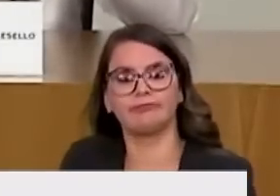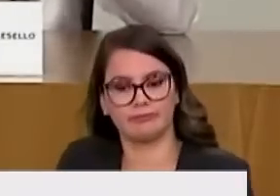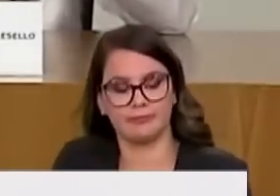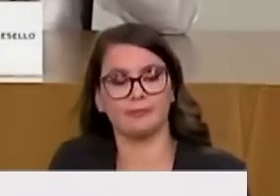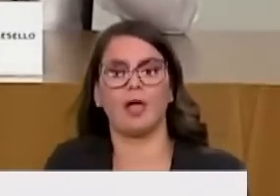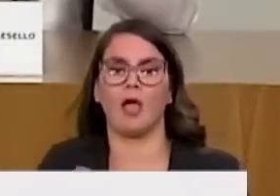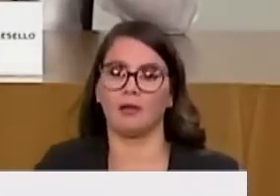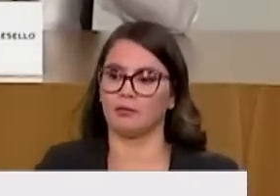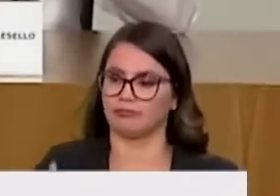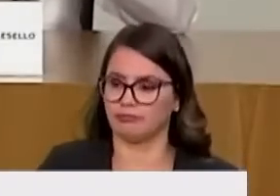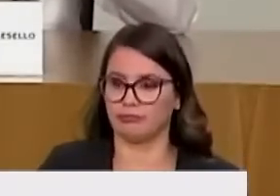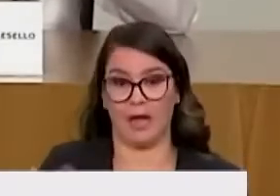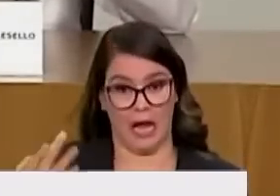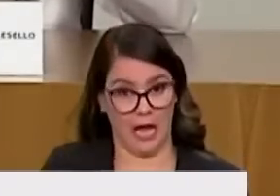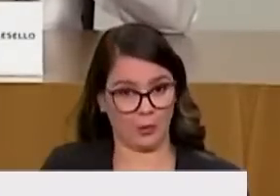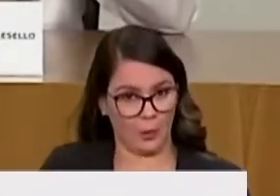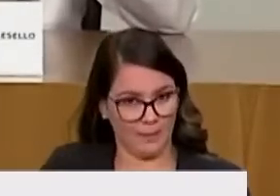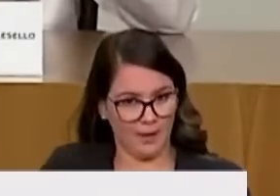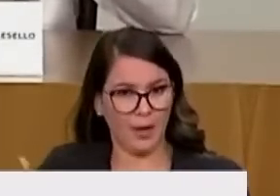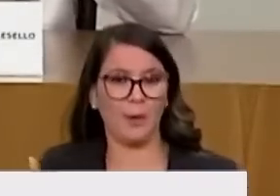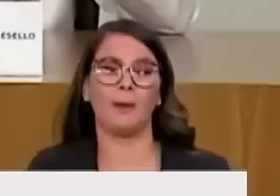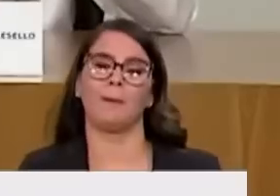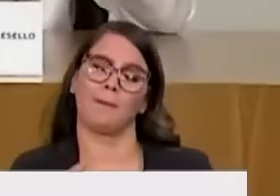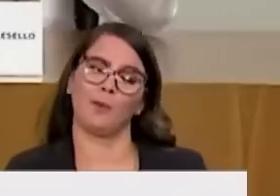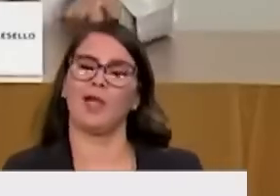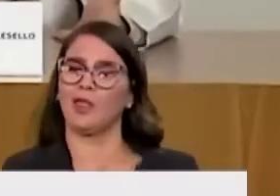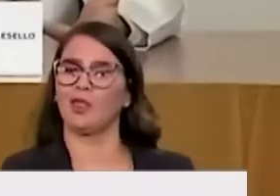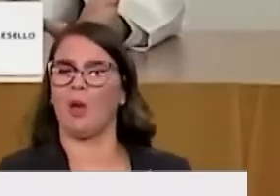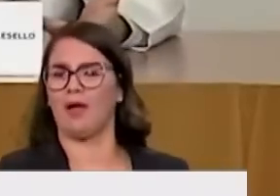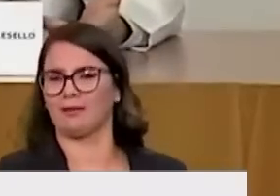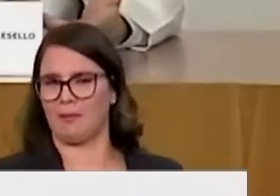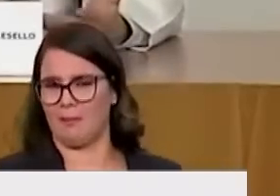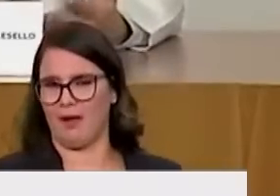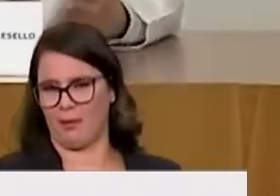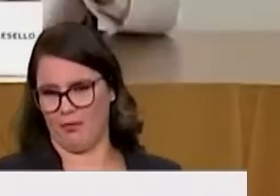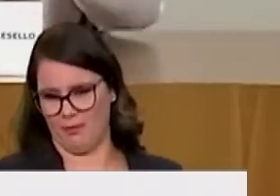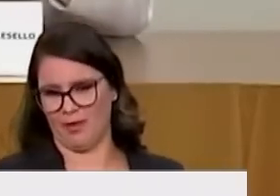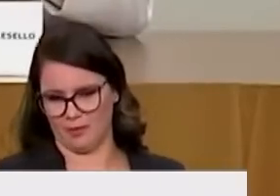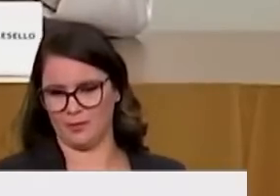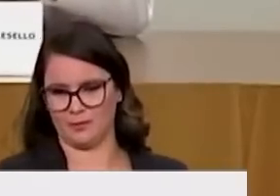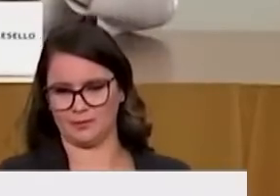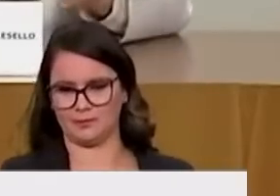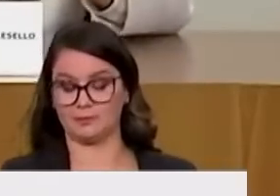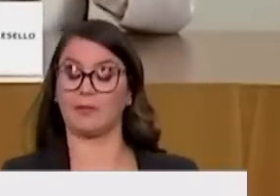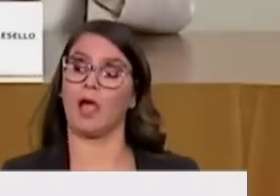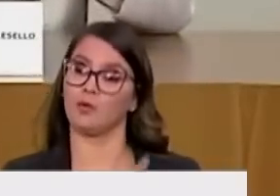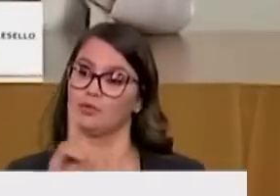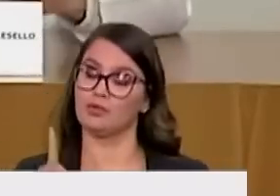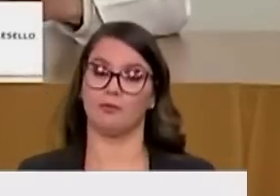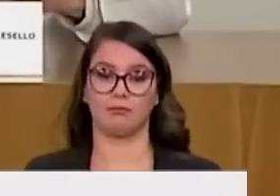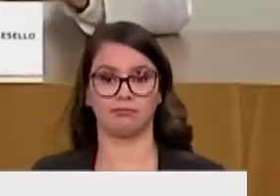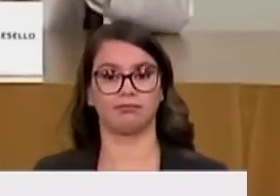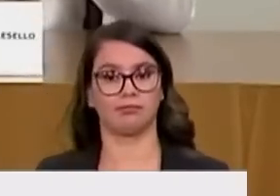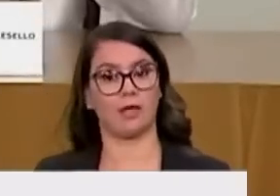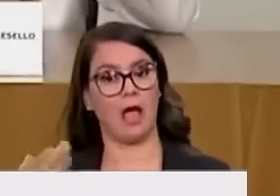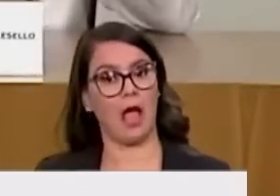vai melhorando a dor, porque a dor também é um fator limitante que se possam fazer movimentos. Conforme os dias vão passando e a dor vai